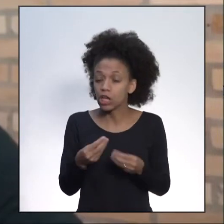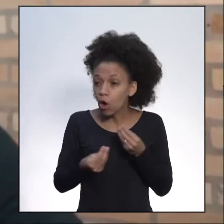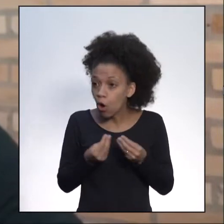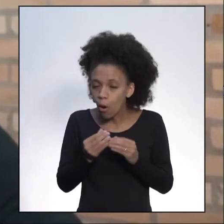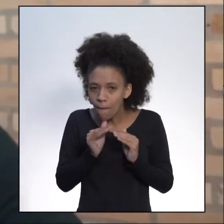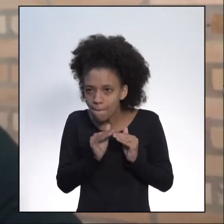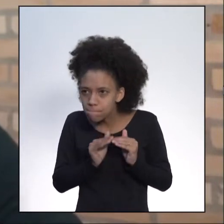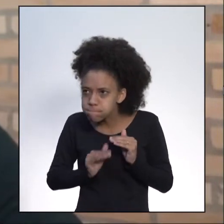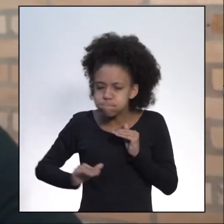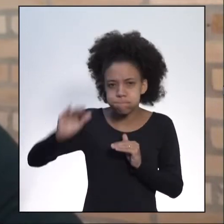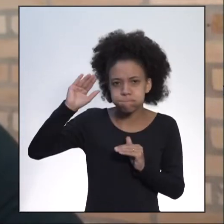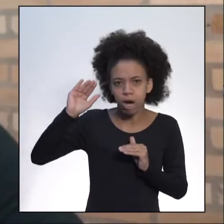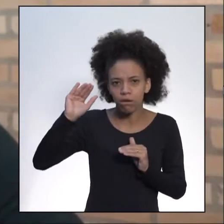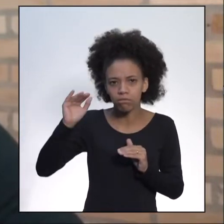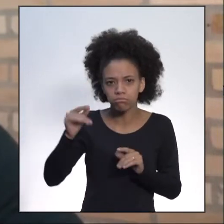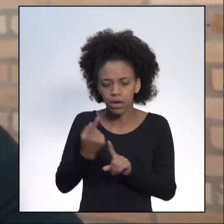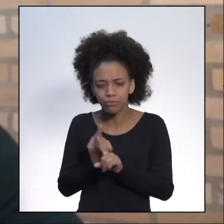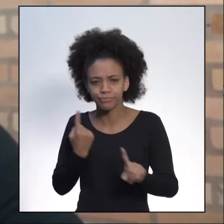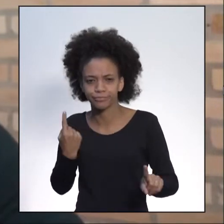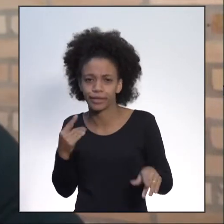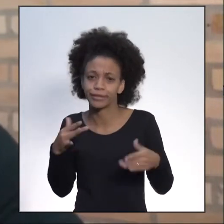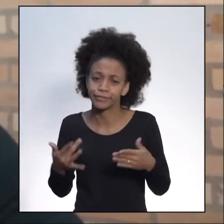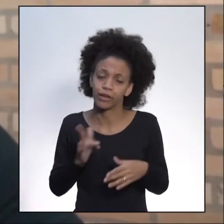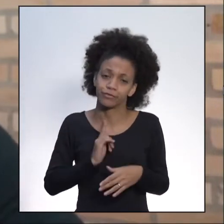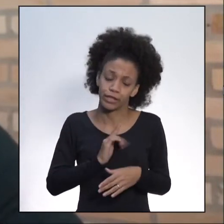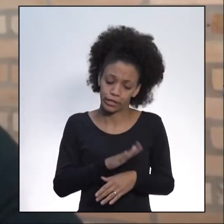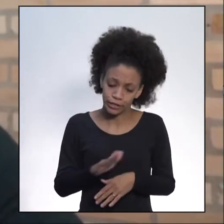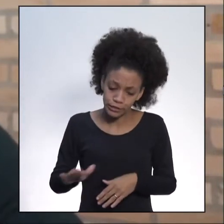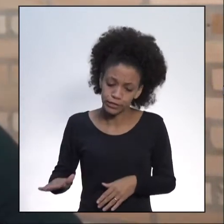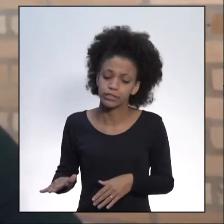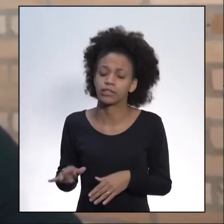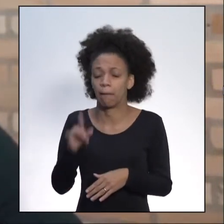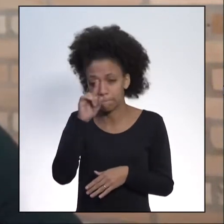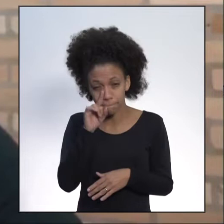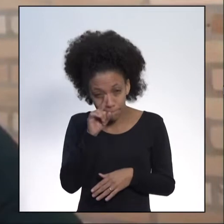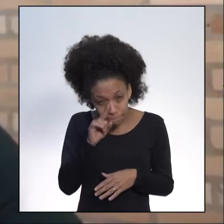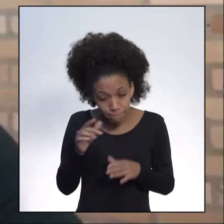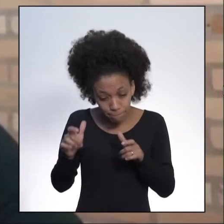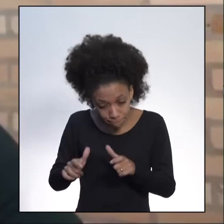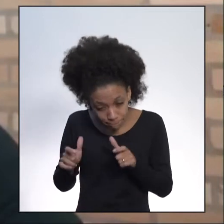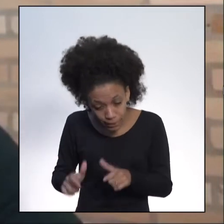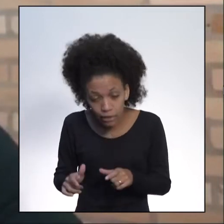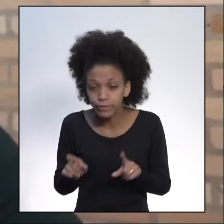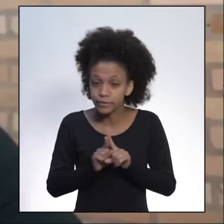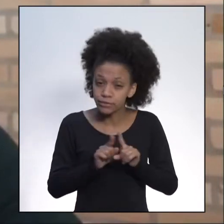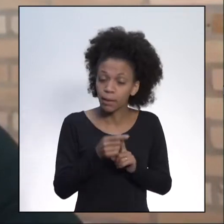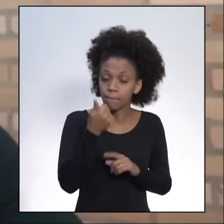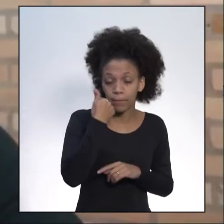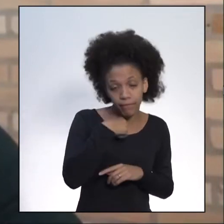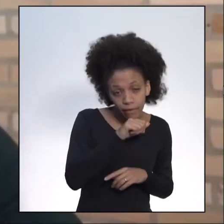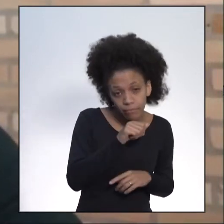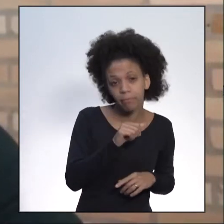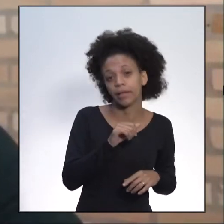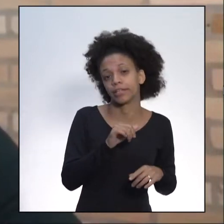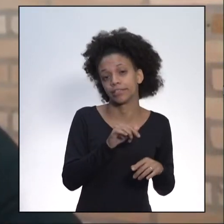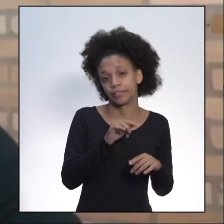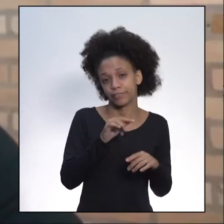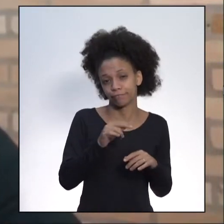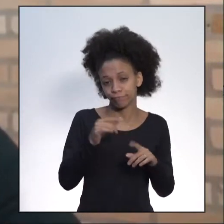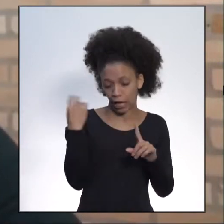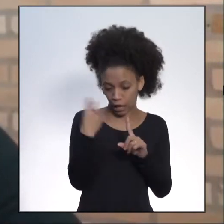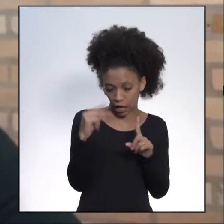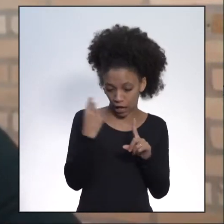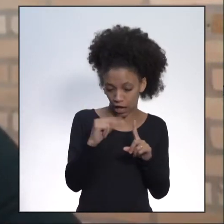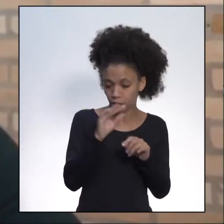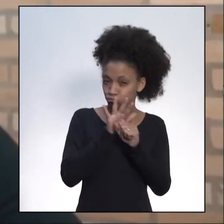nesse momento de isolamento. Então, a gente tem as crianças em situação de risco, a gente tem as mulheres que normalmente com a violência doméstica sofrem